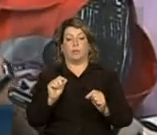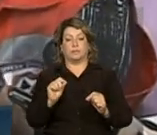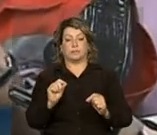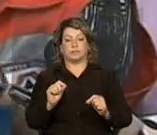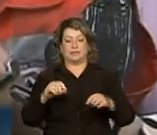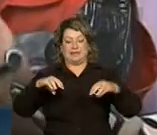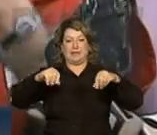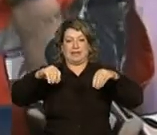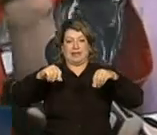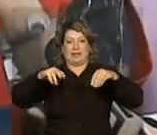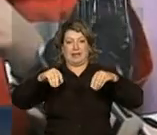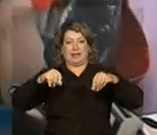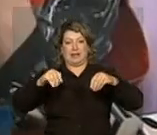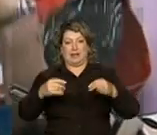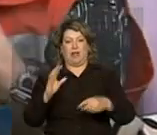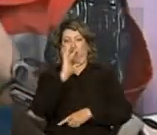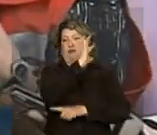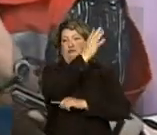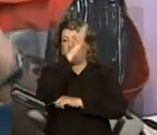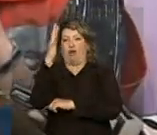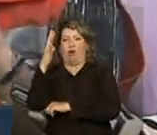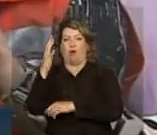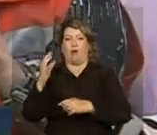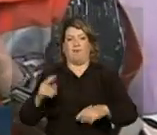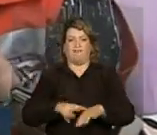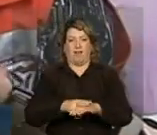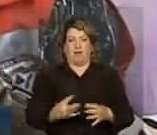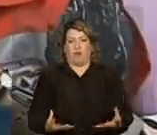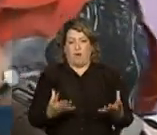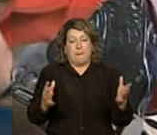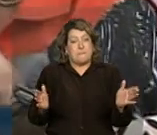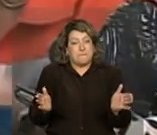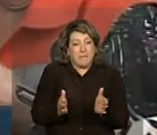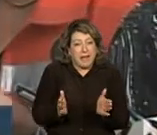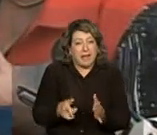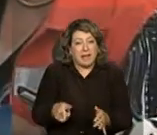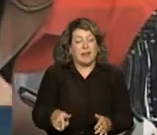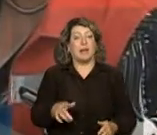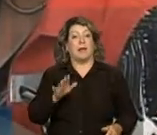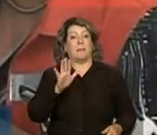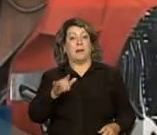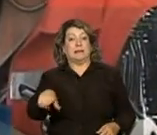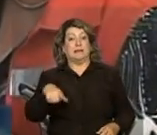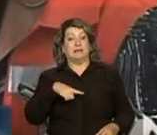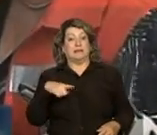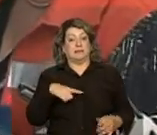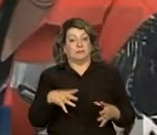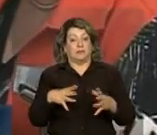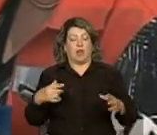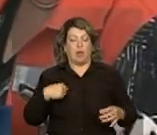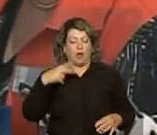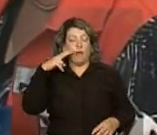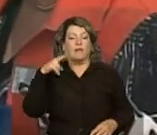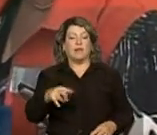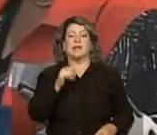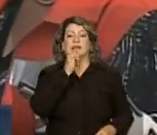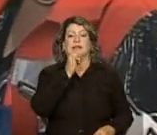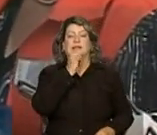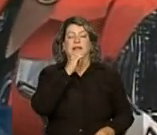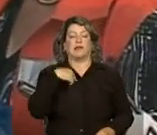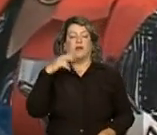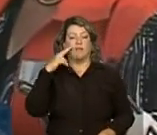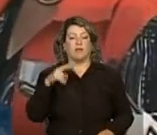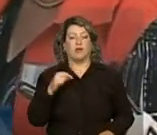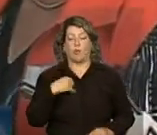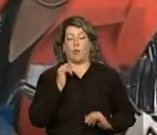de terra e floresta ou mato pequena, mas substantiva. Eu vi, por exemplo, estava